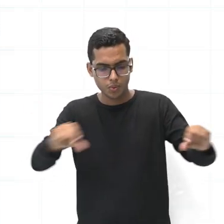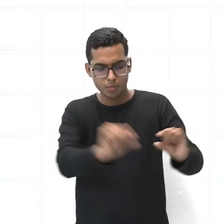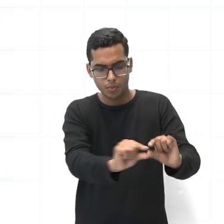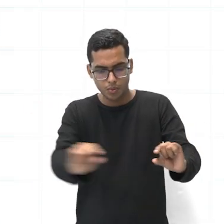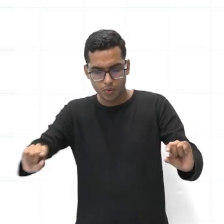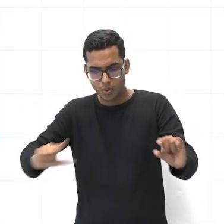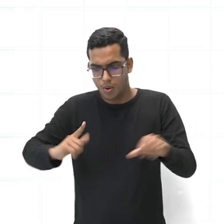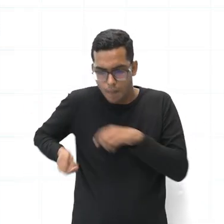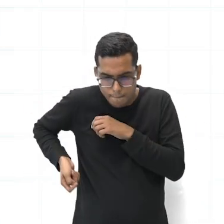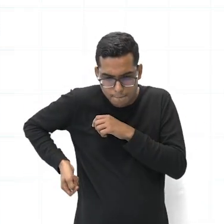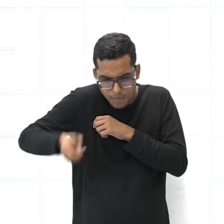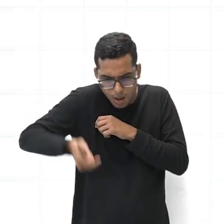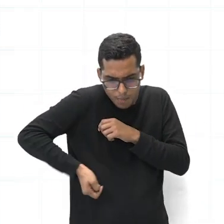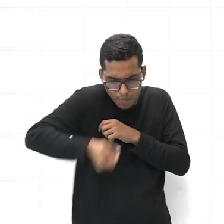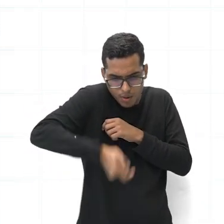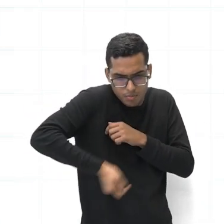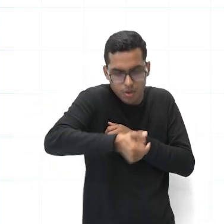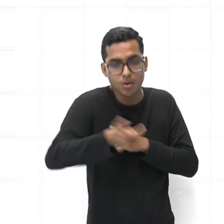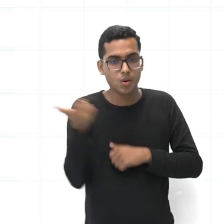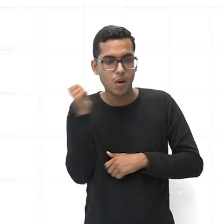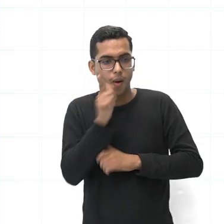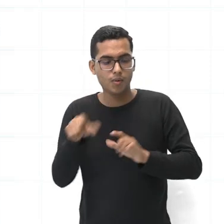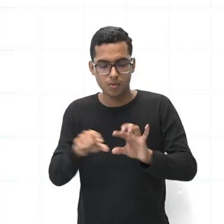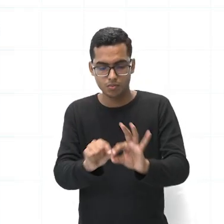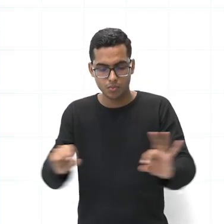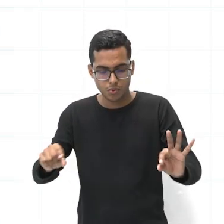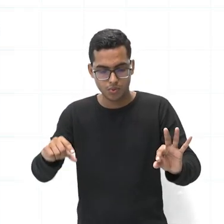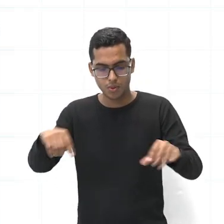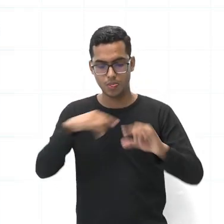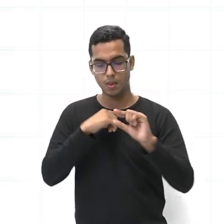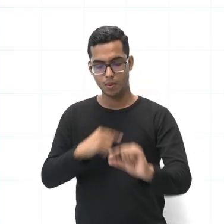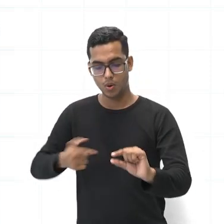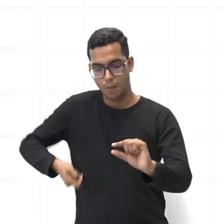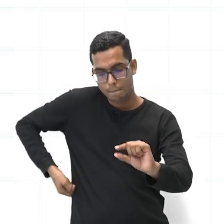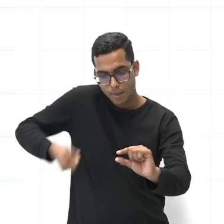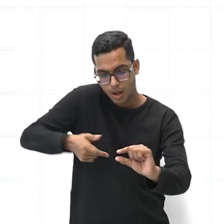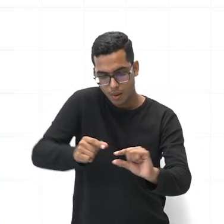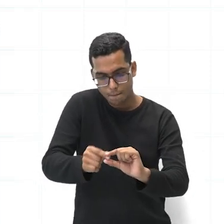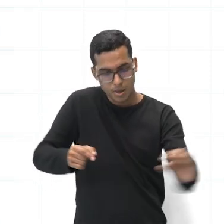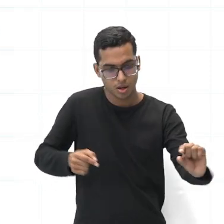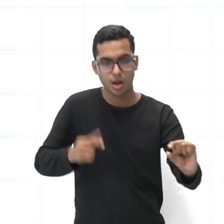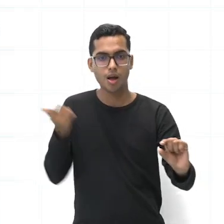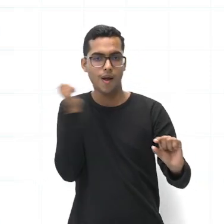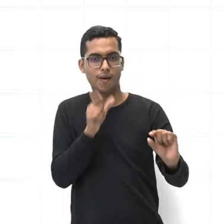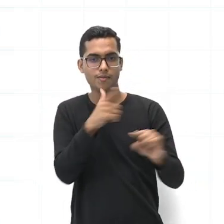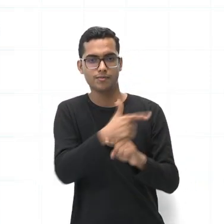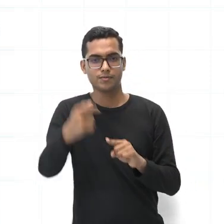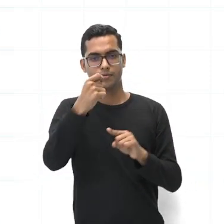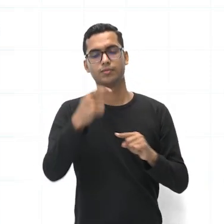dessa linha, tirar elas dessa linha, né? Aqui vem outra particularidade. O jogador